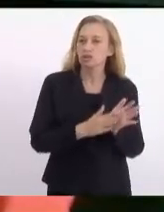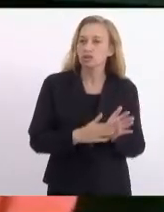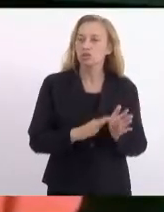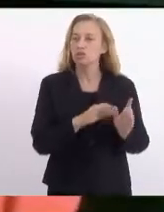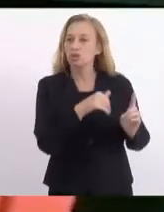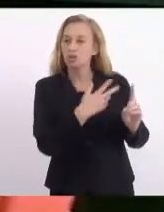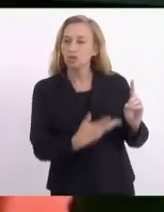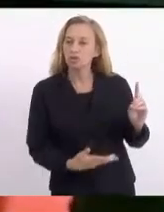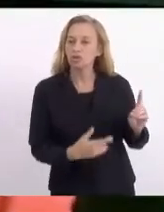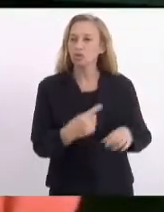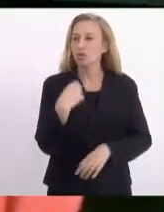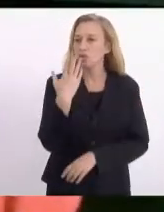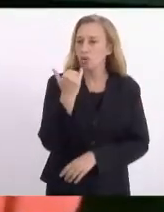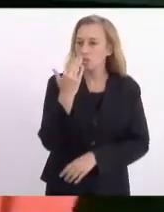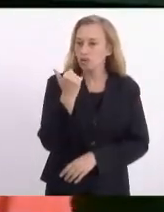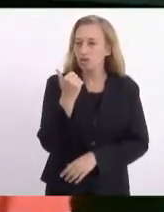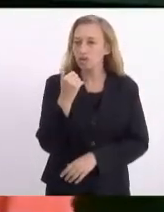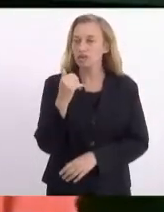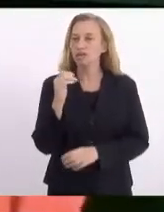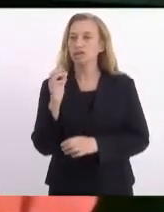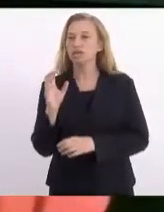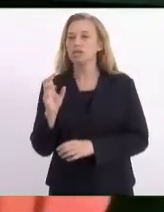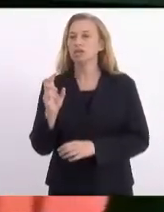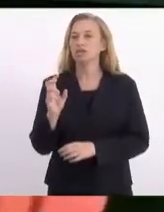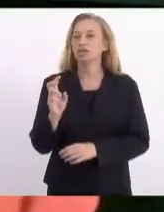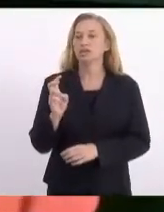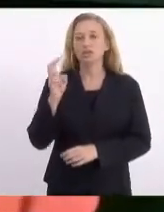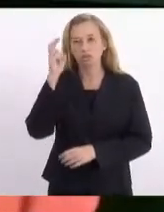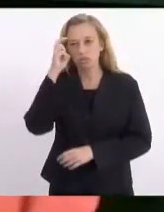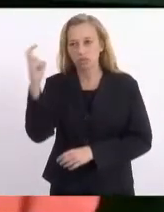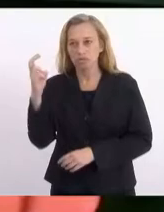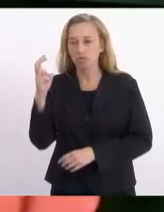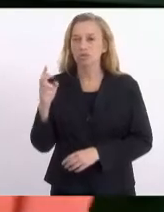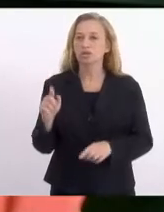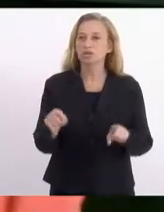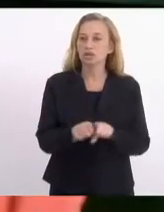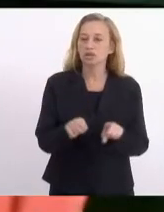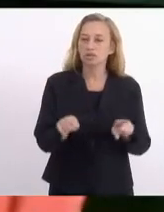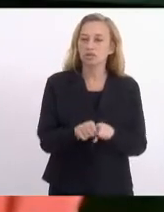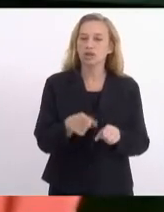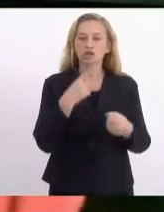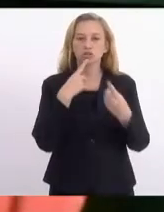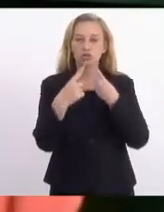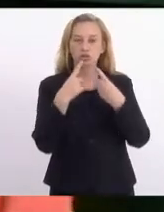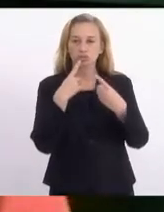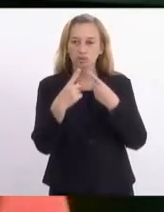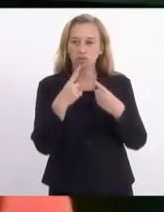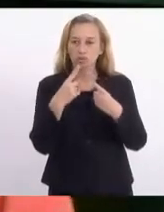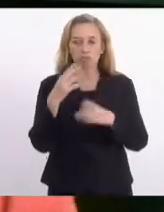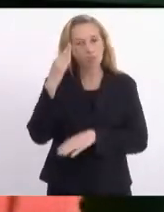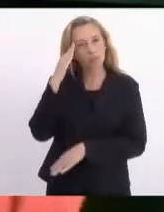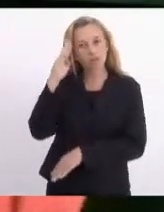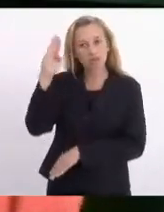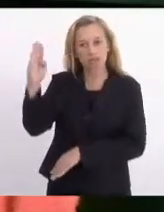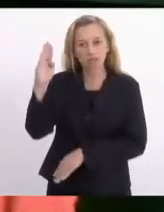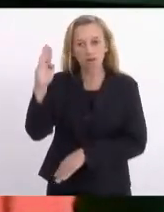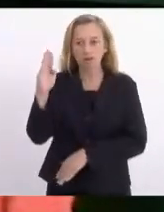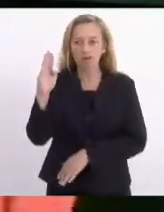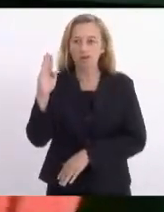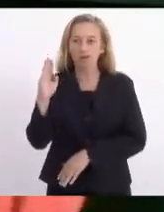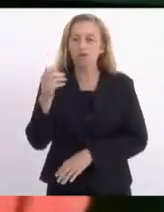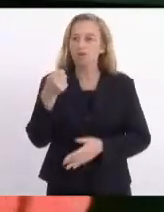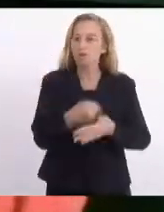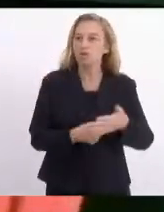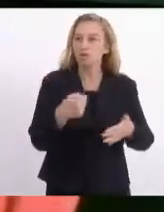homenagens, culinária, artesanato, e joga à luz sobre um debate fundamental que tem a ver com a